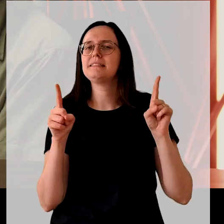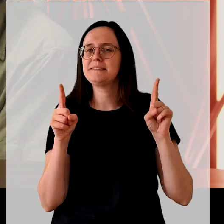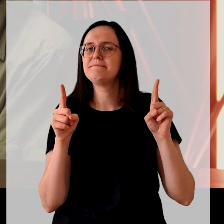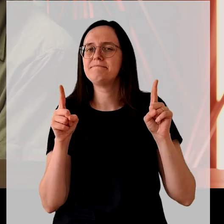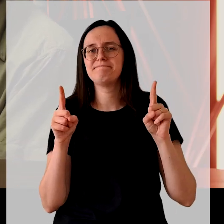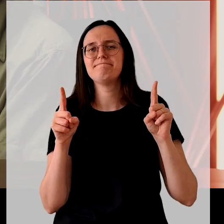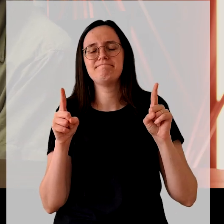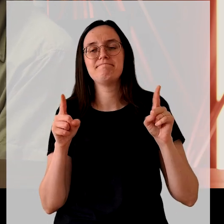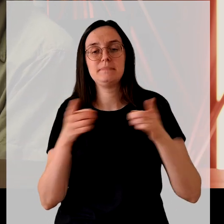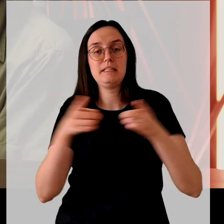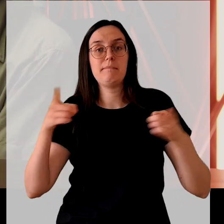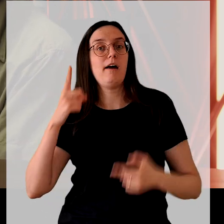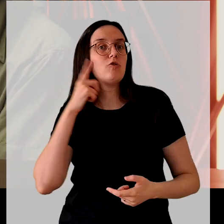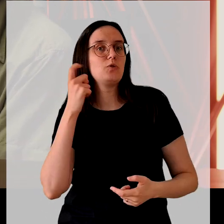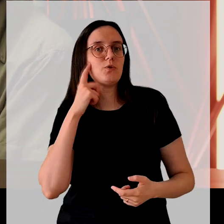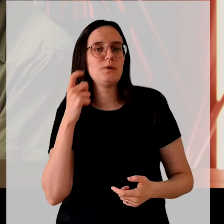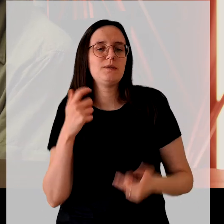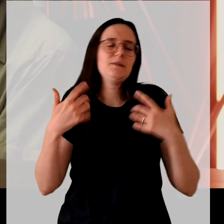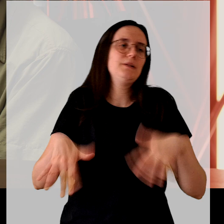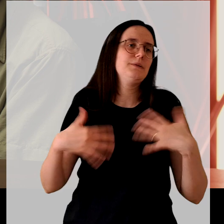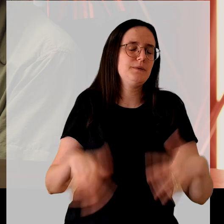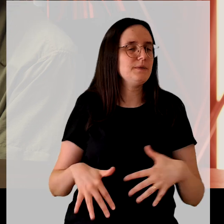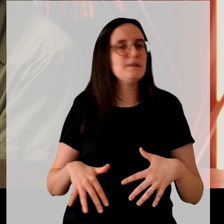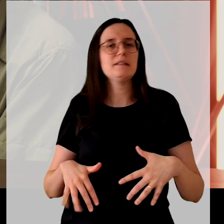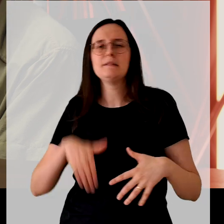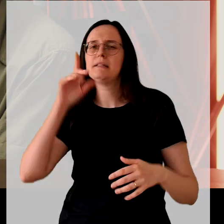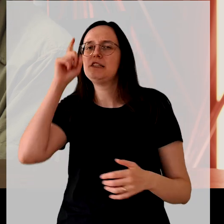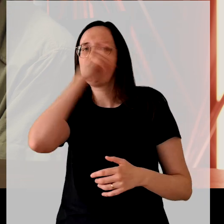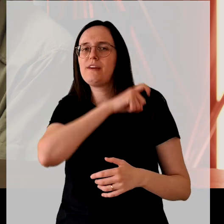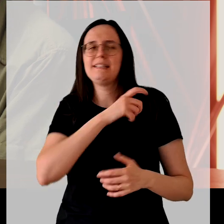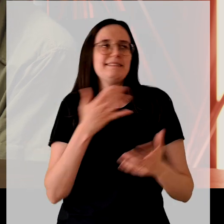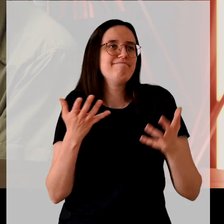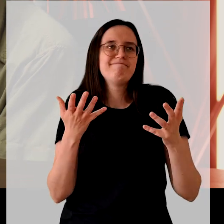Mas, assim, pro departamento de som foi... Nossa, teve umas